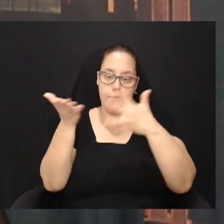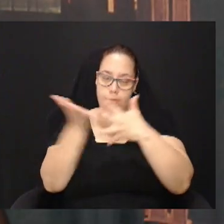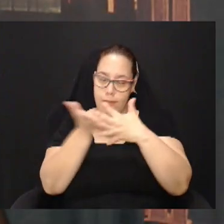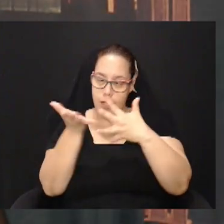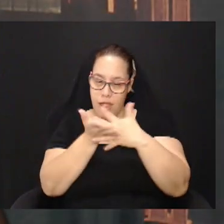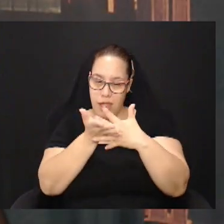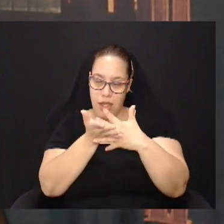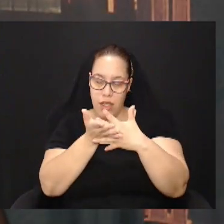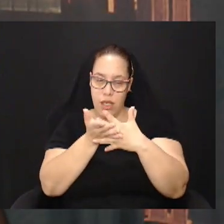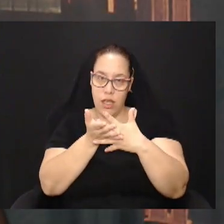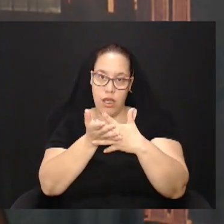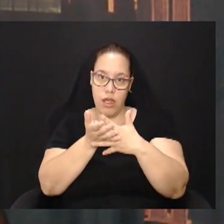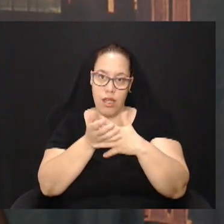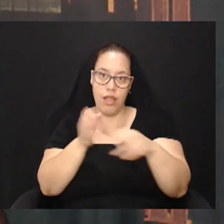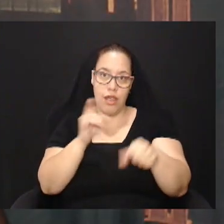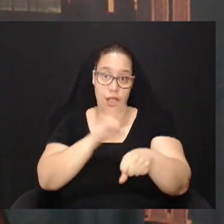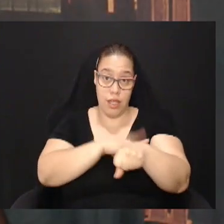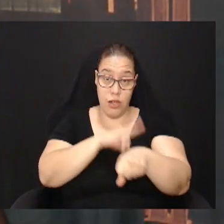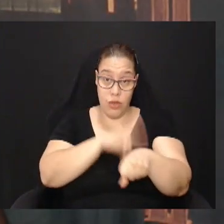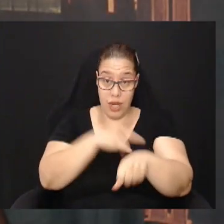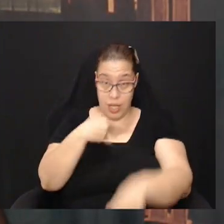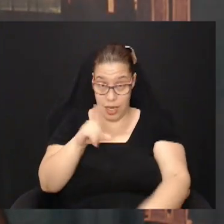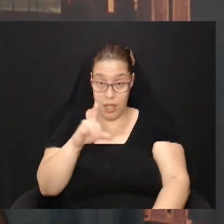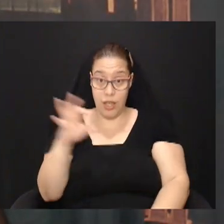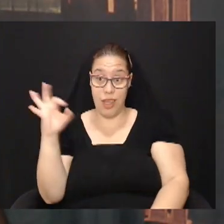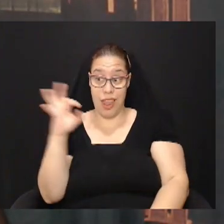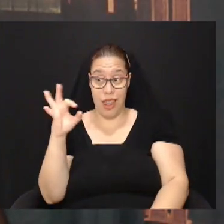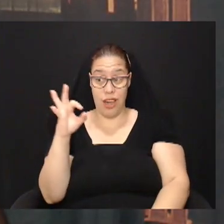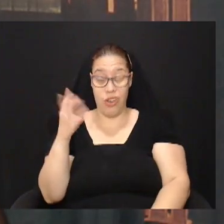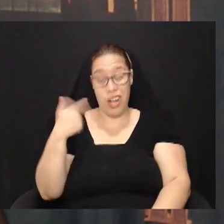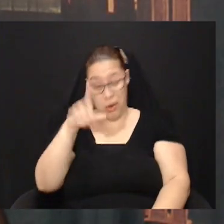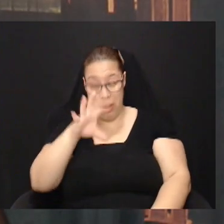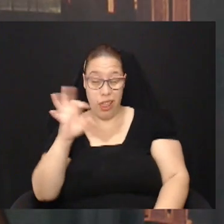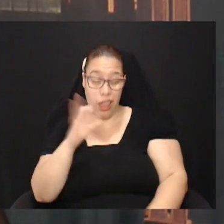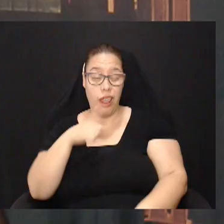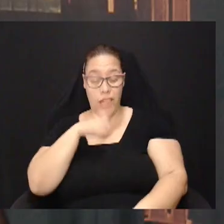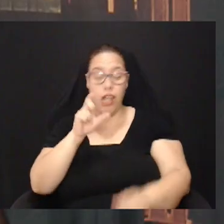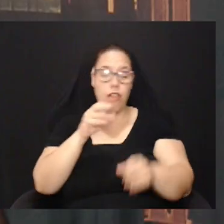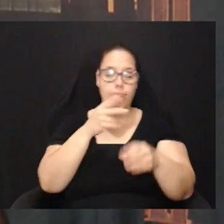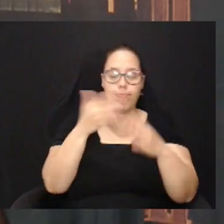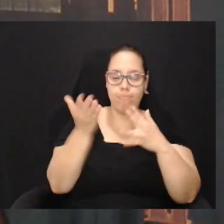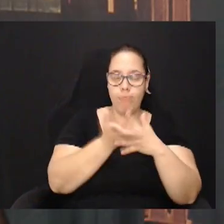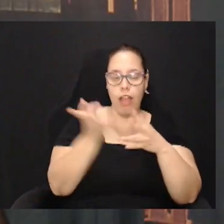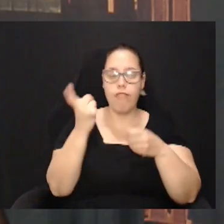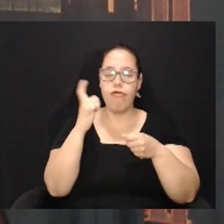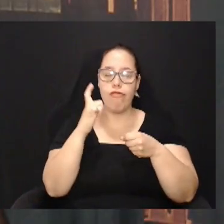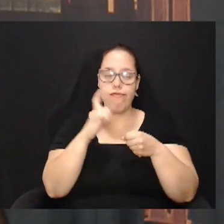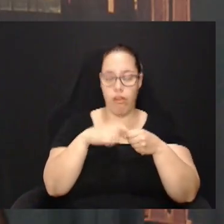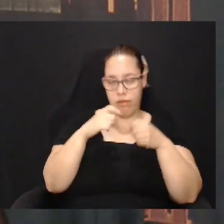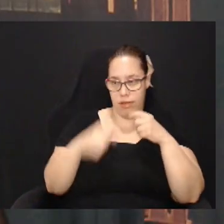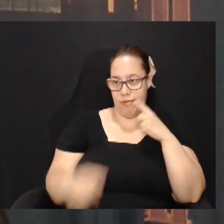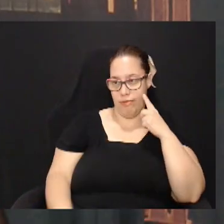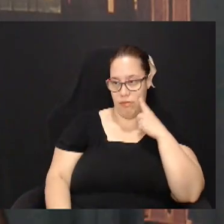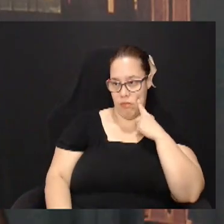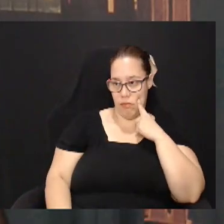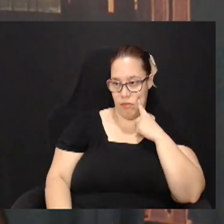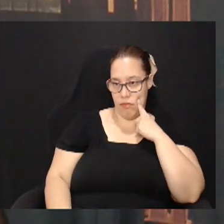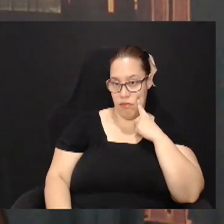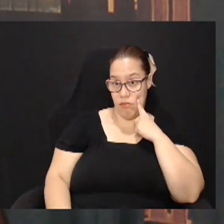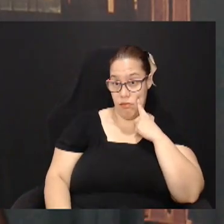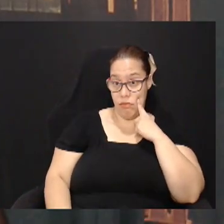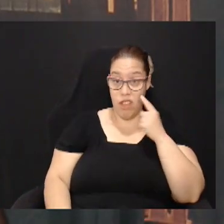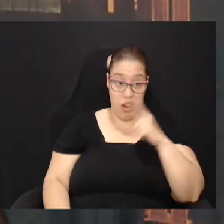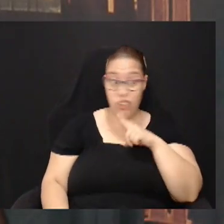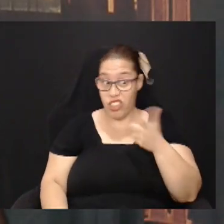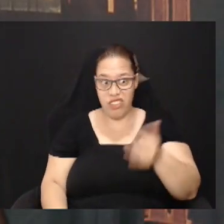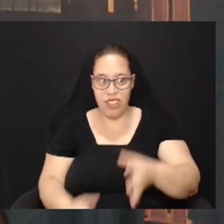o xixi durante o programa, tem o intervalo. Vai lá e volta. Nós tivemos isso. Os nossos